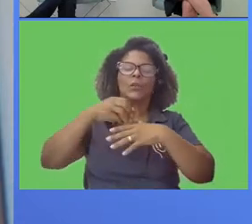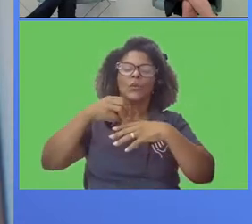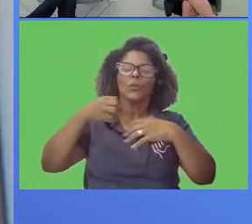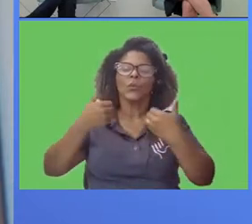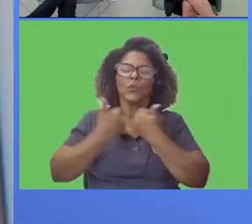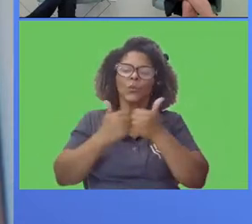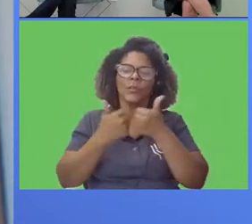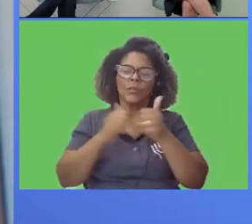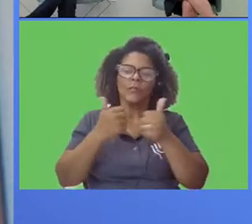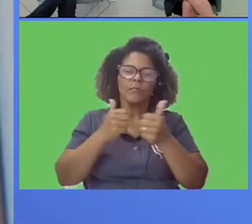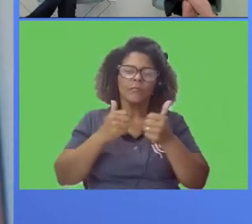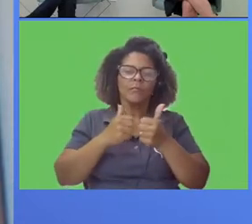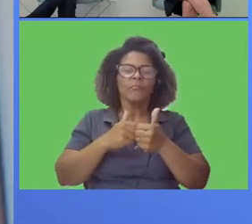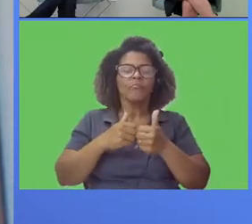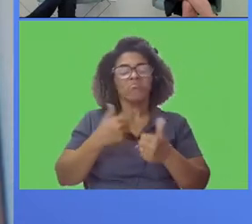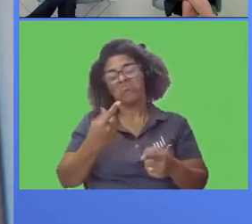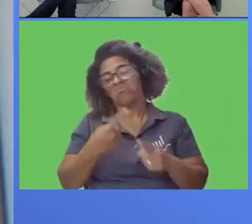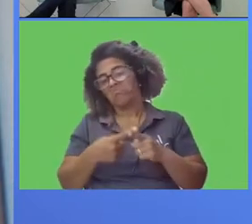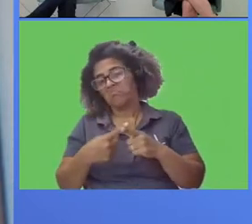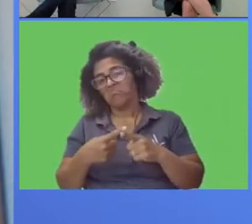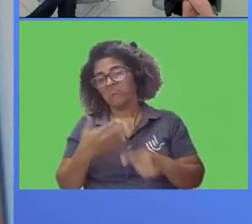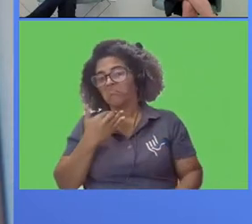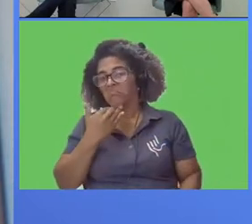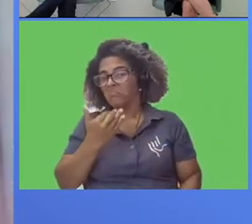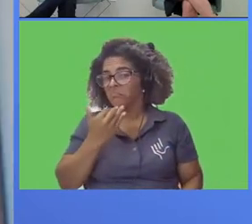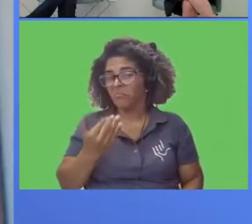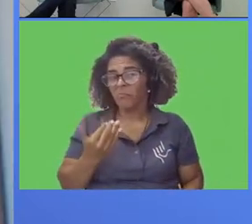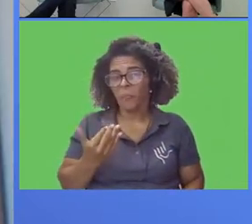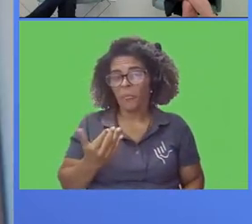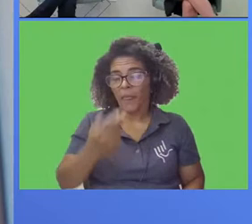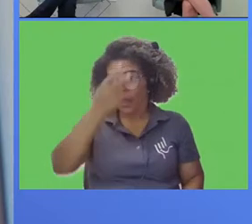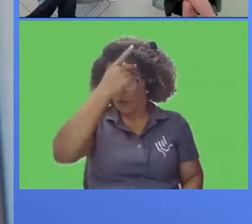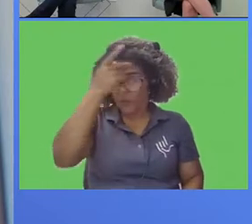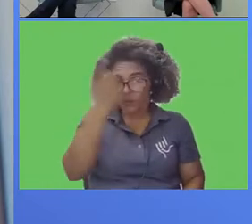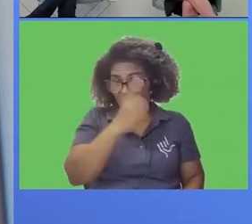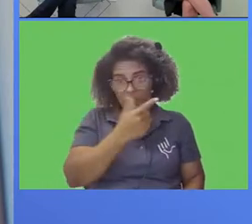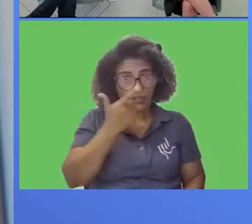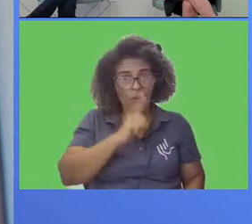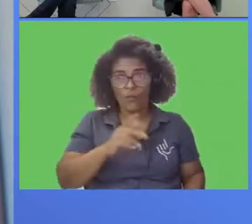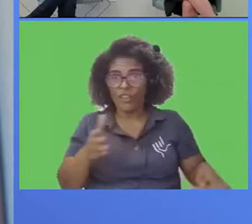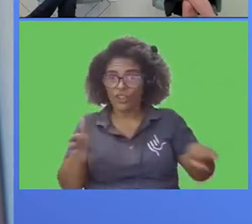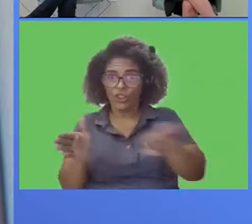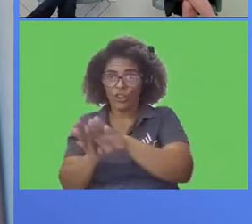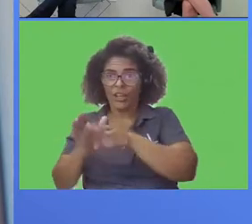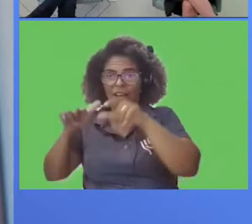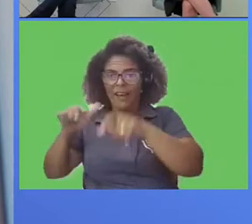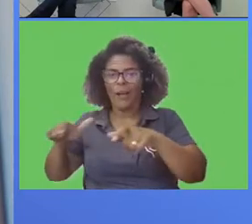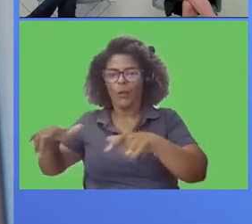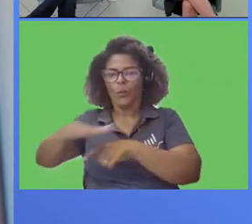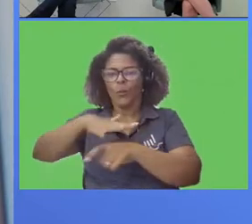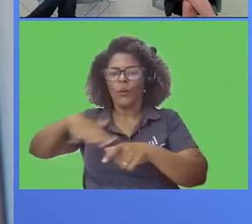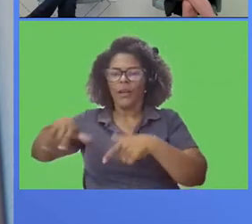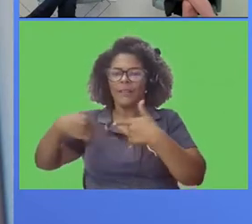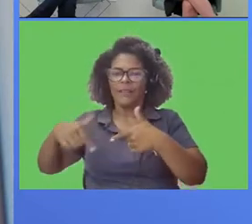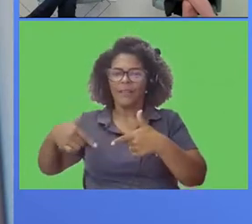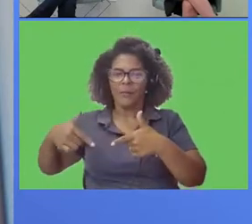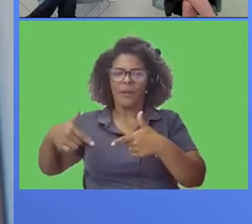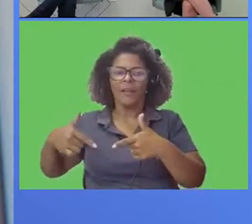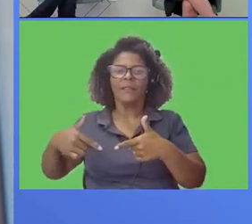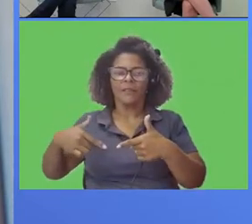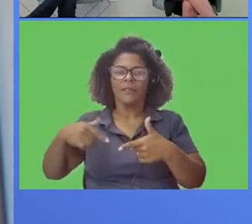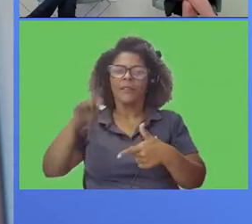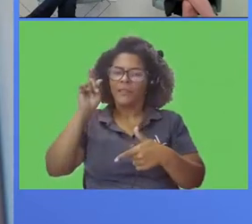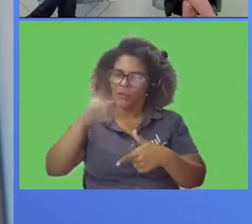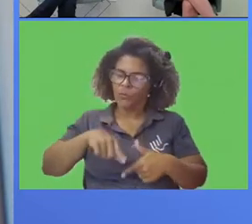inclusão no trabalho, porque senão o trabalhador com deficiência não vai conseguir chegar, né, nos seus espaços aí de trabalho. Essa é uma dimensão